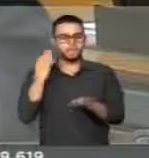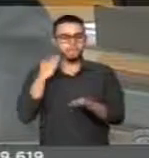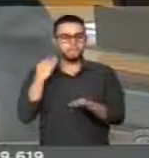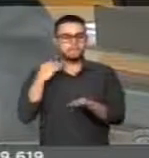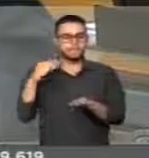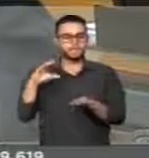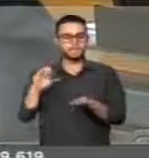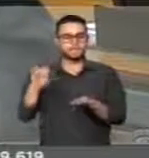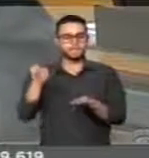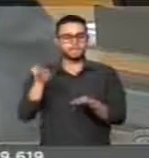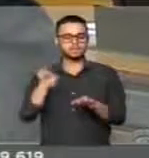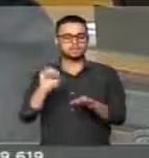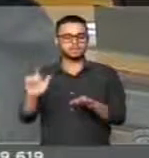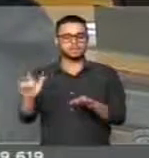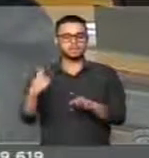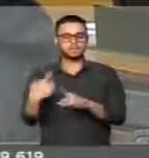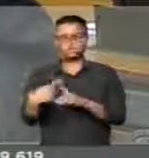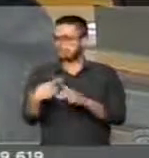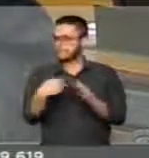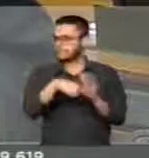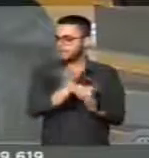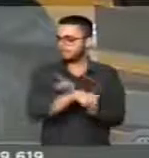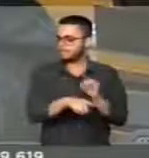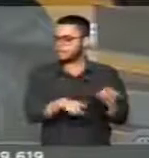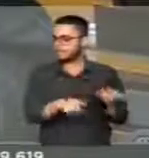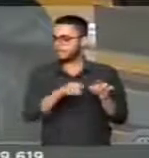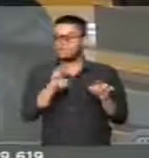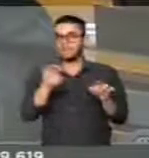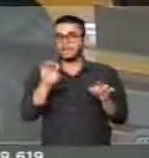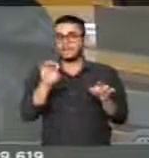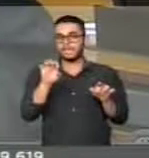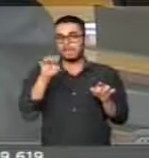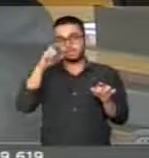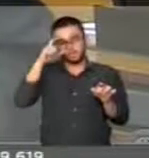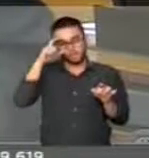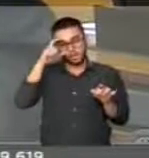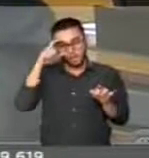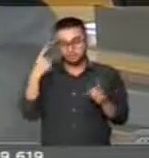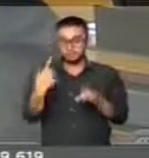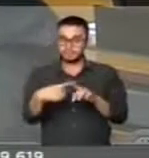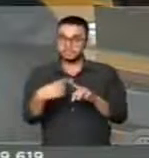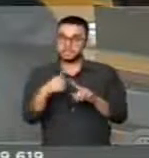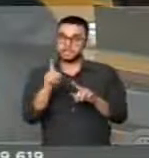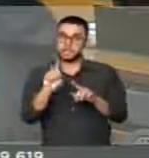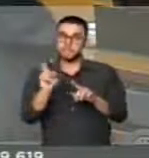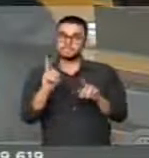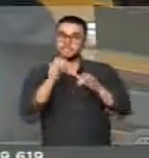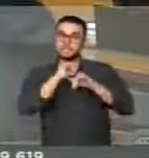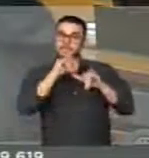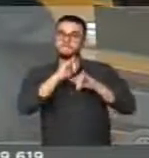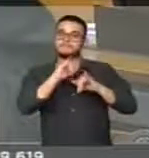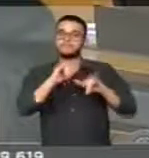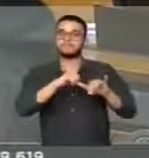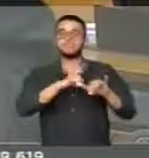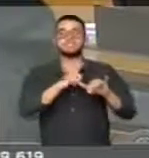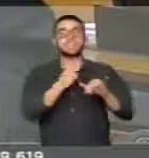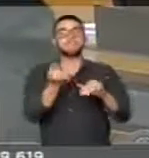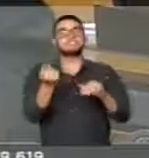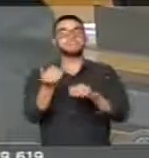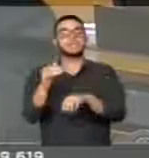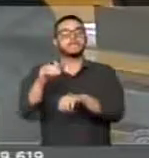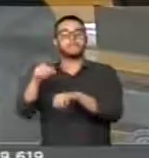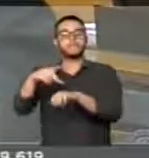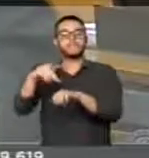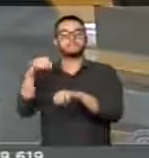ao questionar o senhor Eduardo Cunha, por não ter feito declarações de bens no exterior.